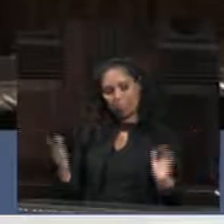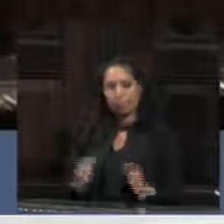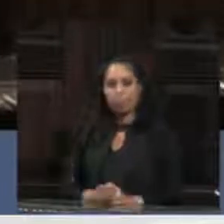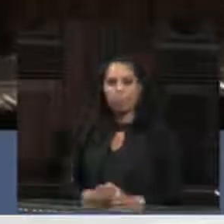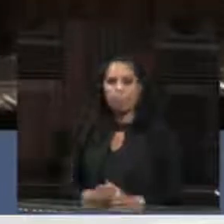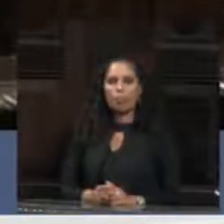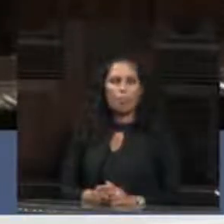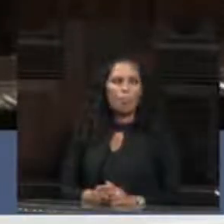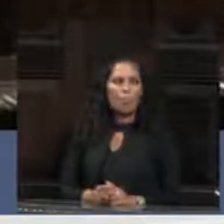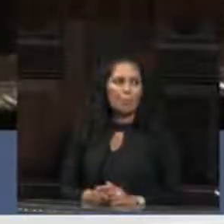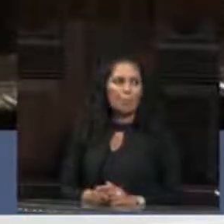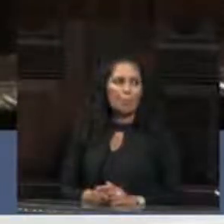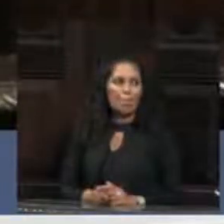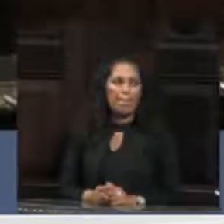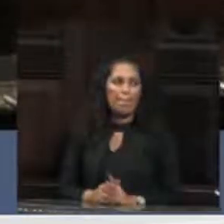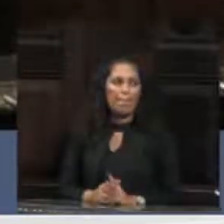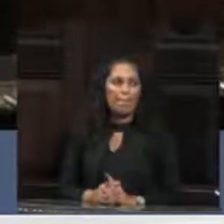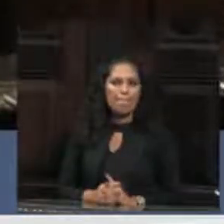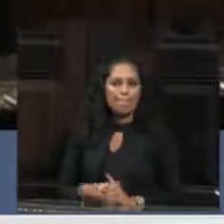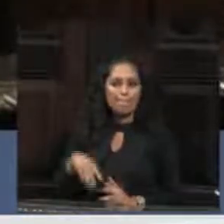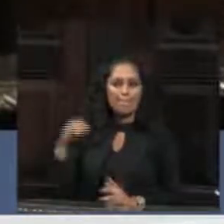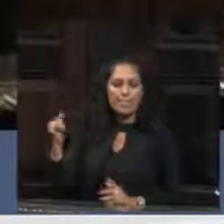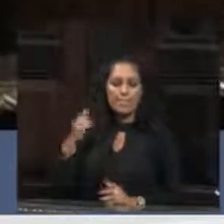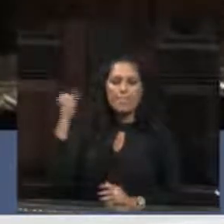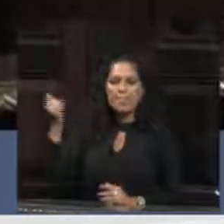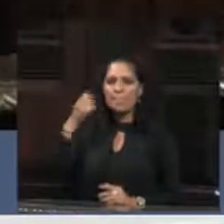e uma condição sine qua non